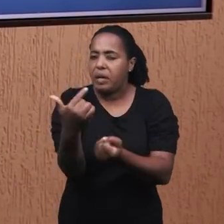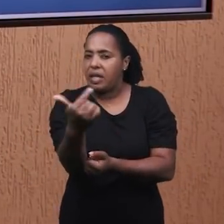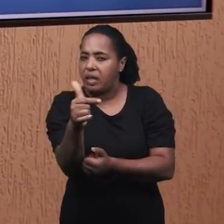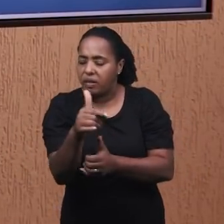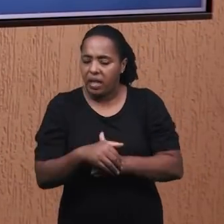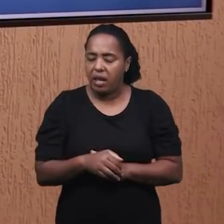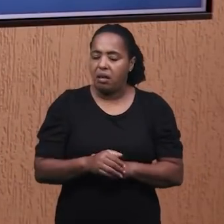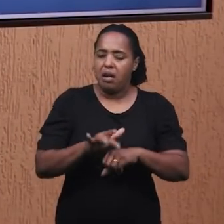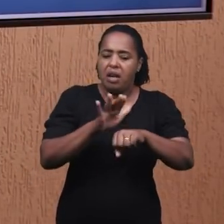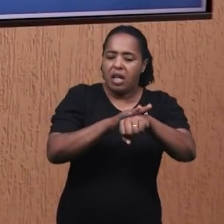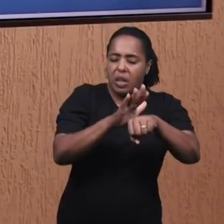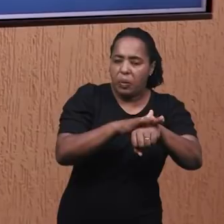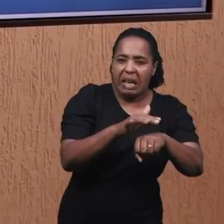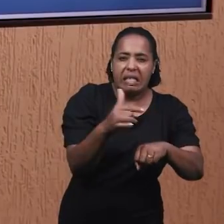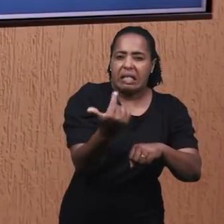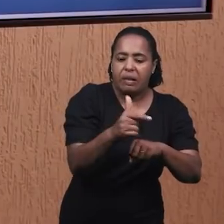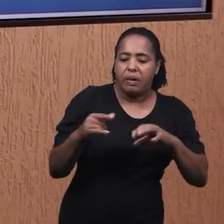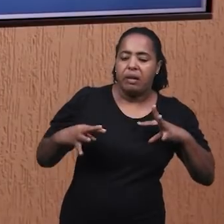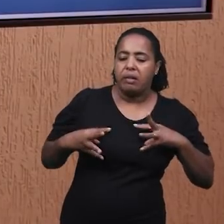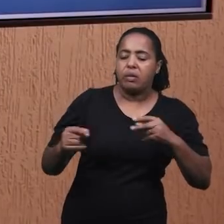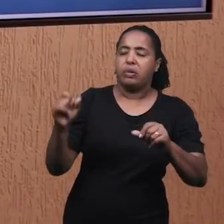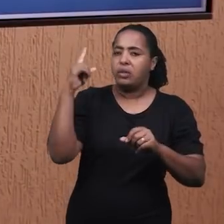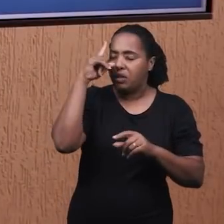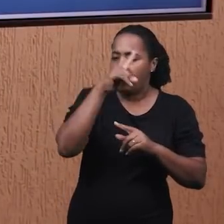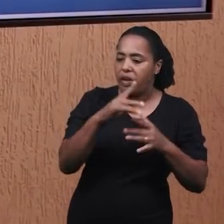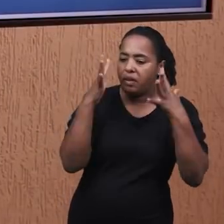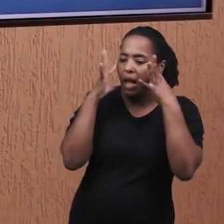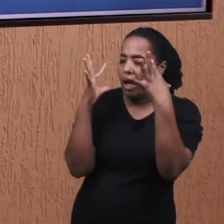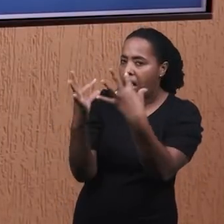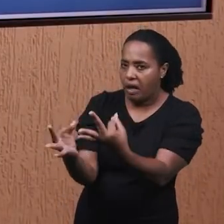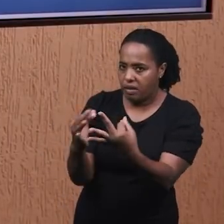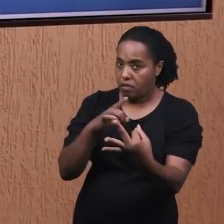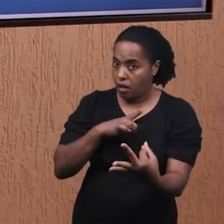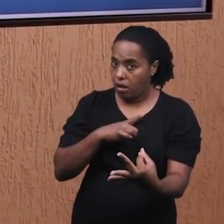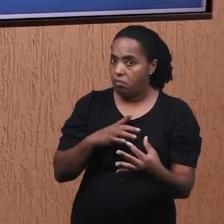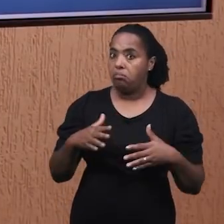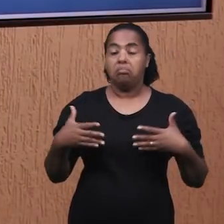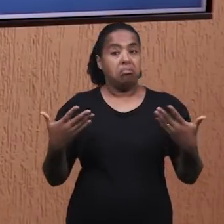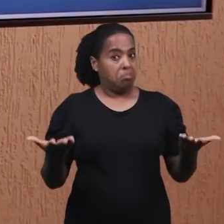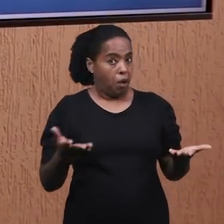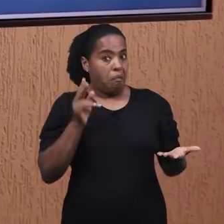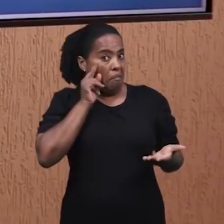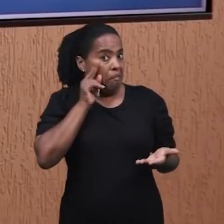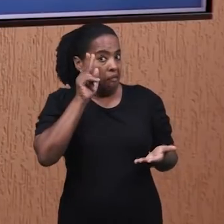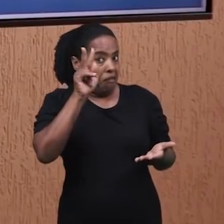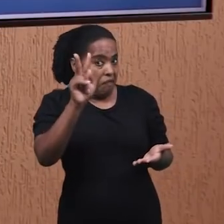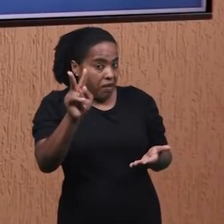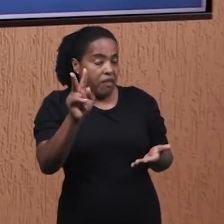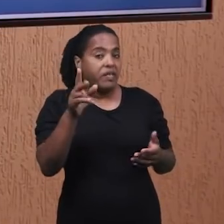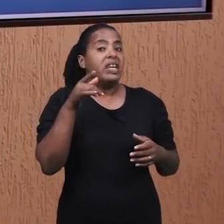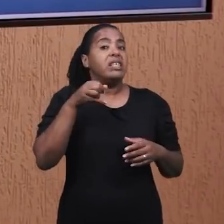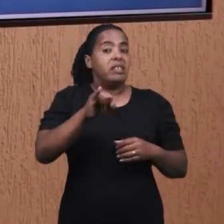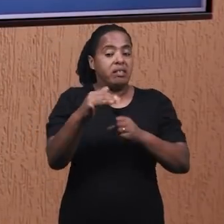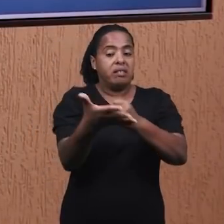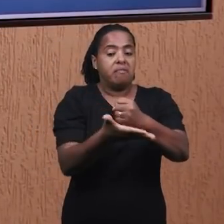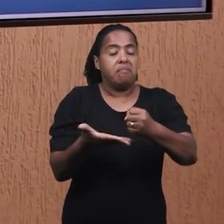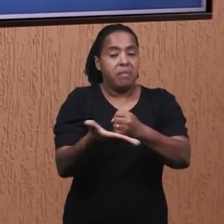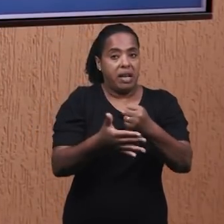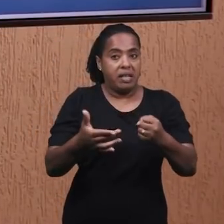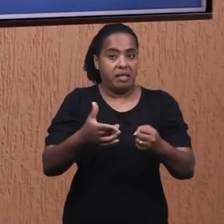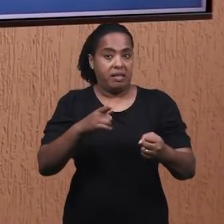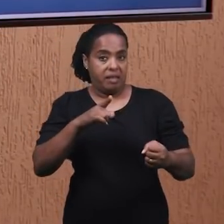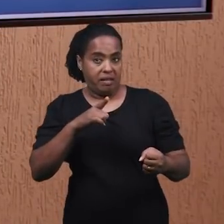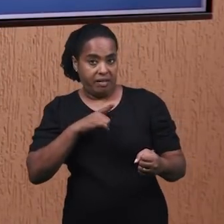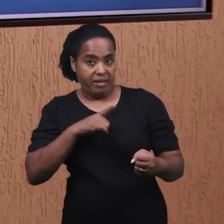é uma doença, pois todos têm dificuldade em prestar atenção. Então vamos ver se essas afirmações elas têm uma fundamentação ou